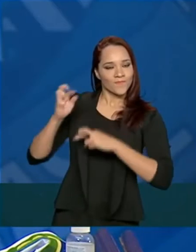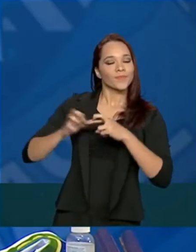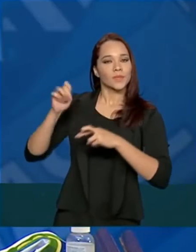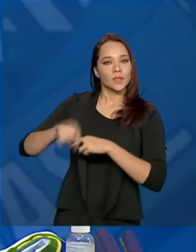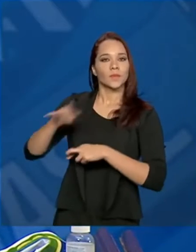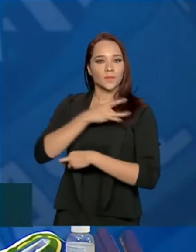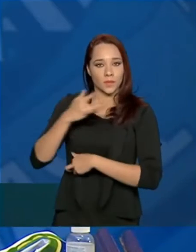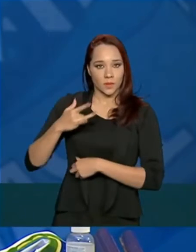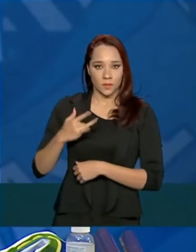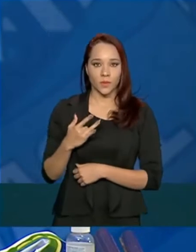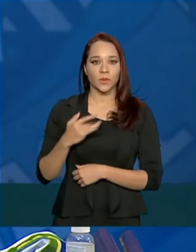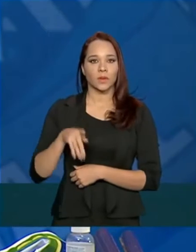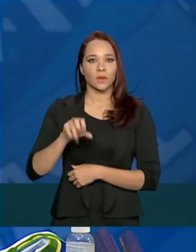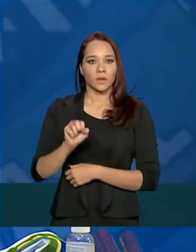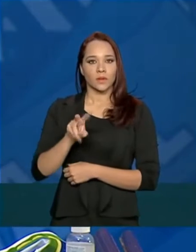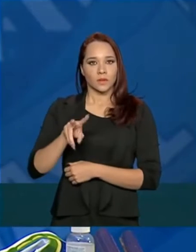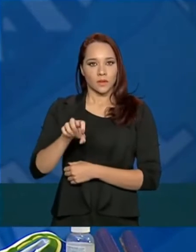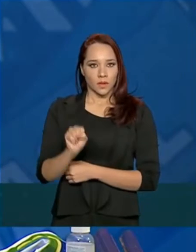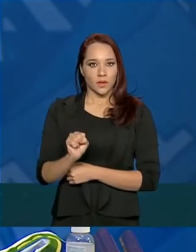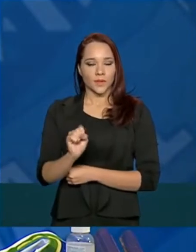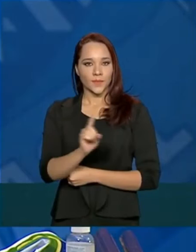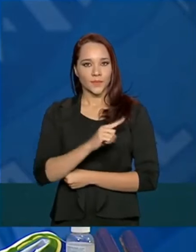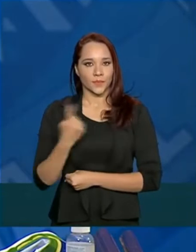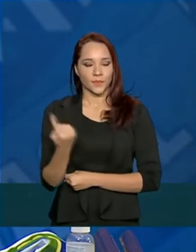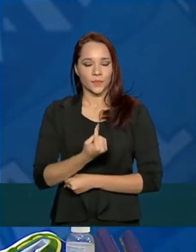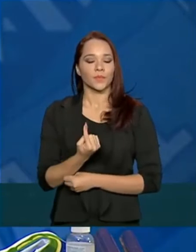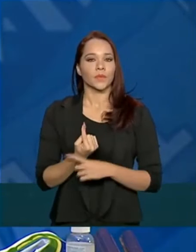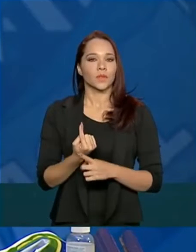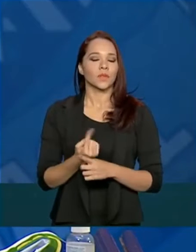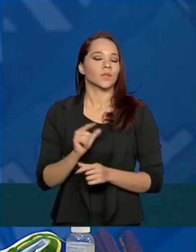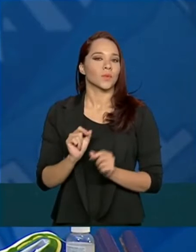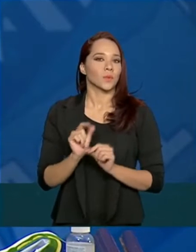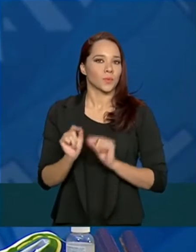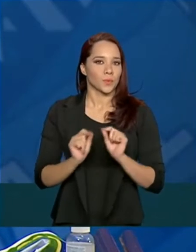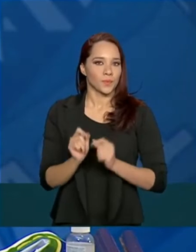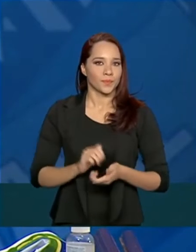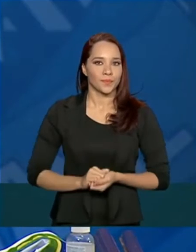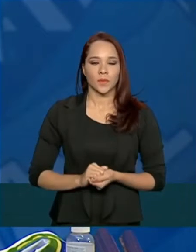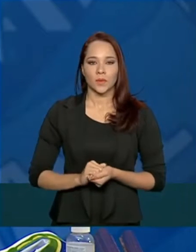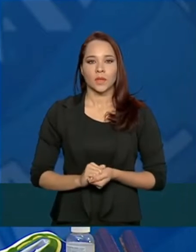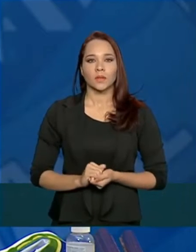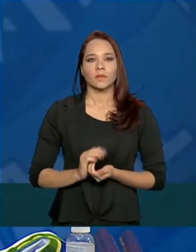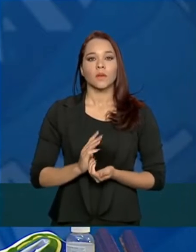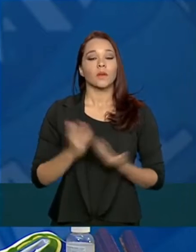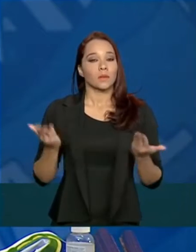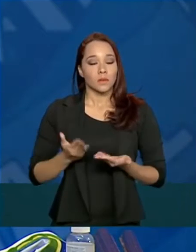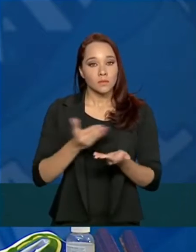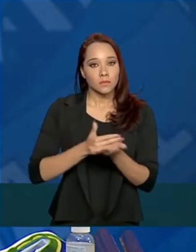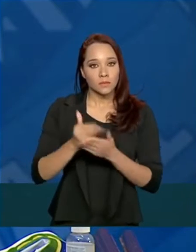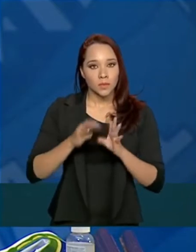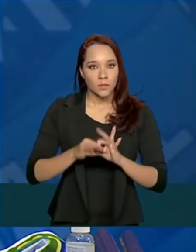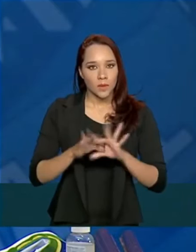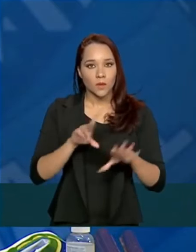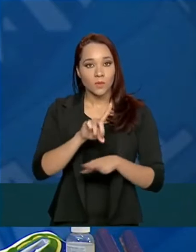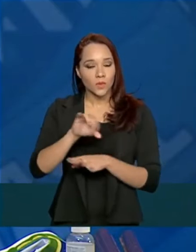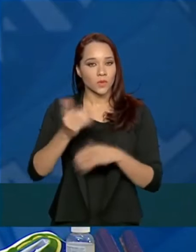Saúde, a SVS, a gente estamos liberando, a partir da data de